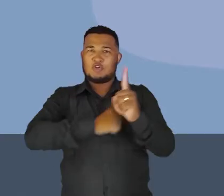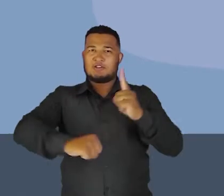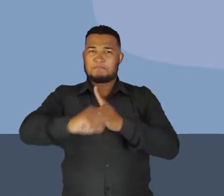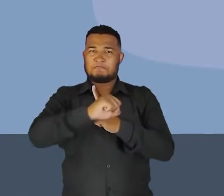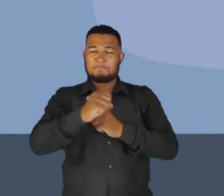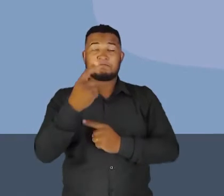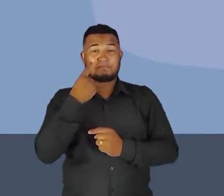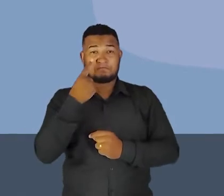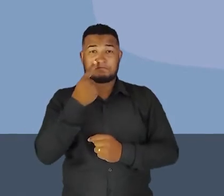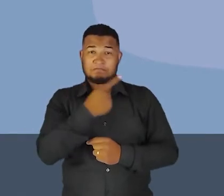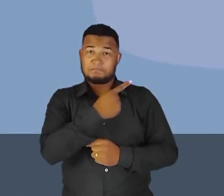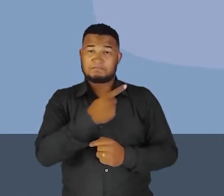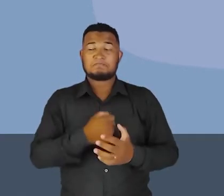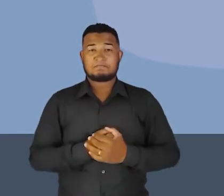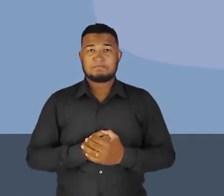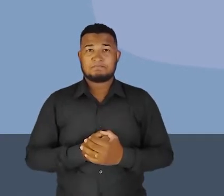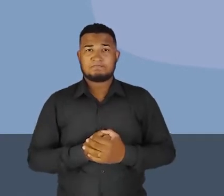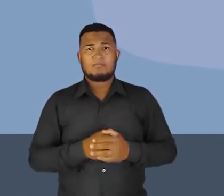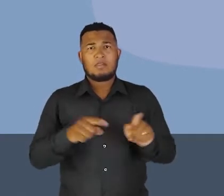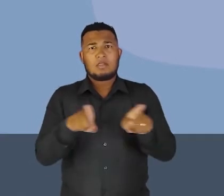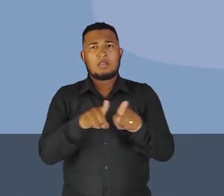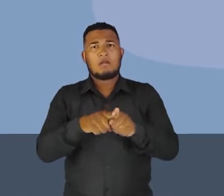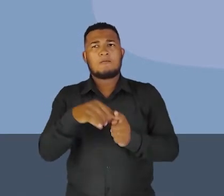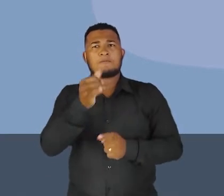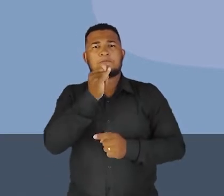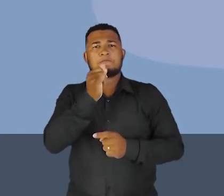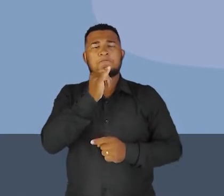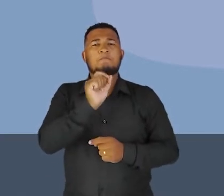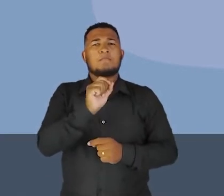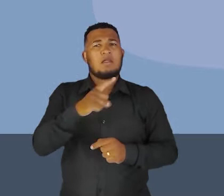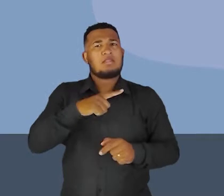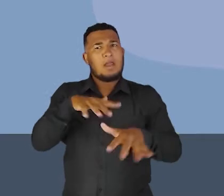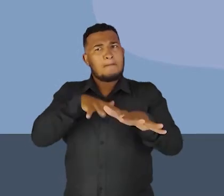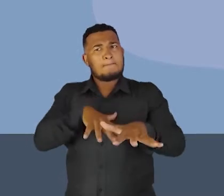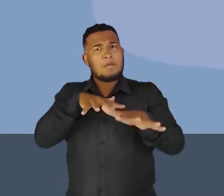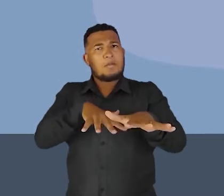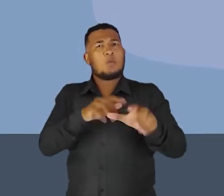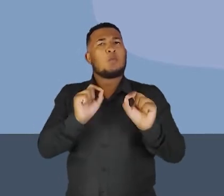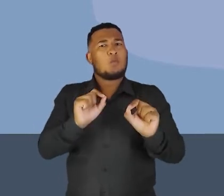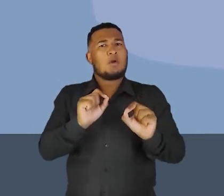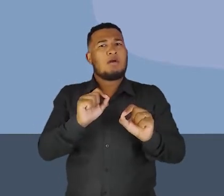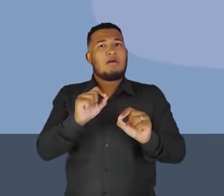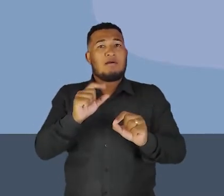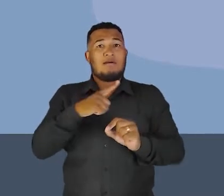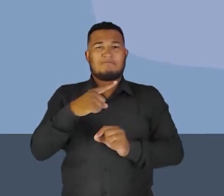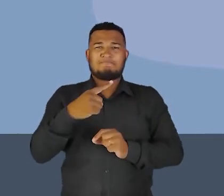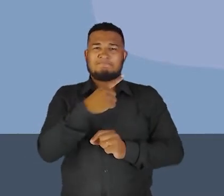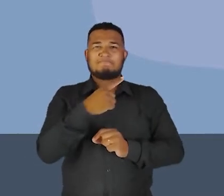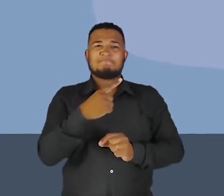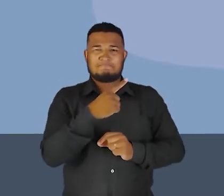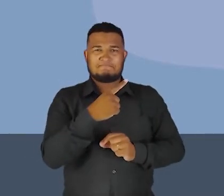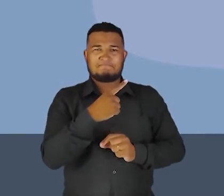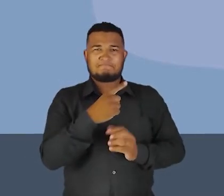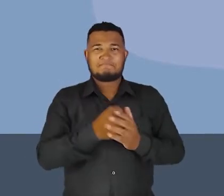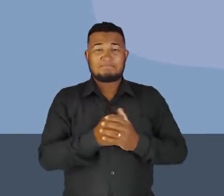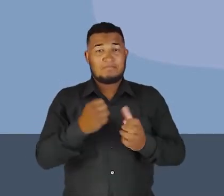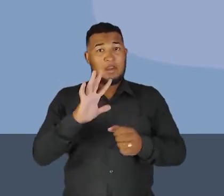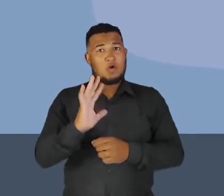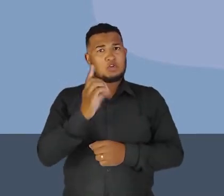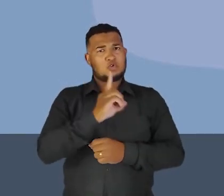lá para a tela. A gente teve, por exemplo, um dos movimentos, né, que a gente pode falar aqui foi o tenentismo, que aconteceu em